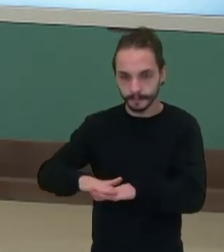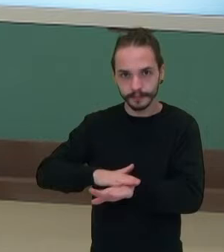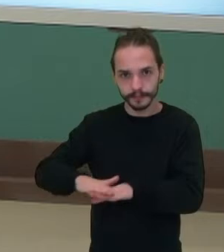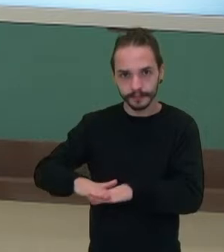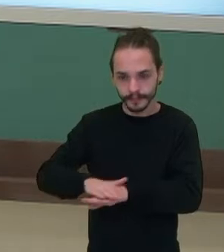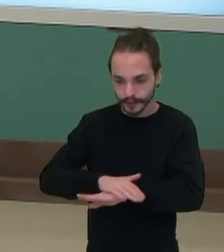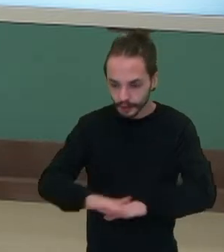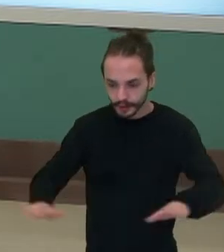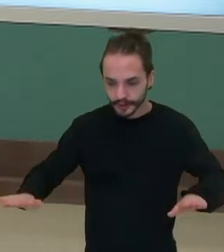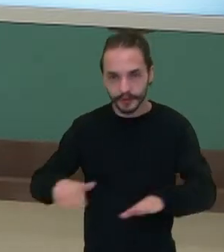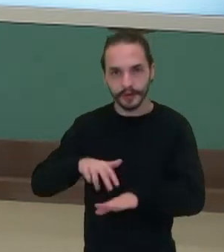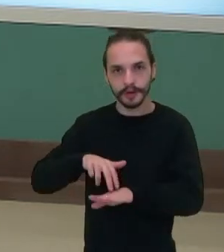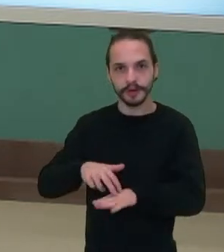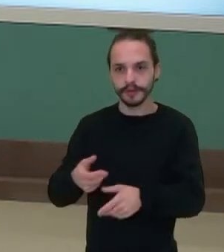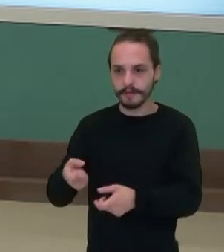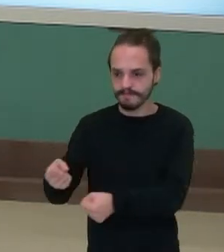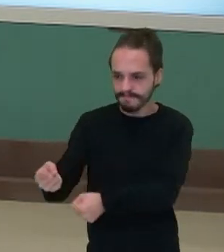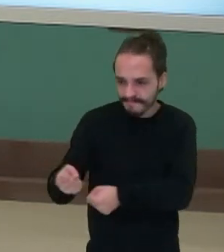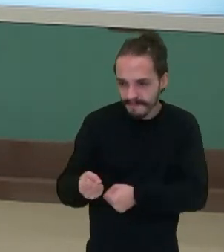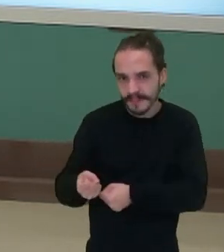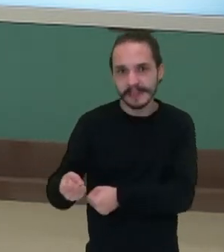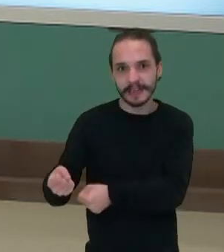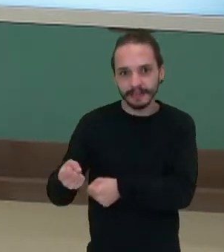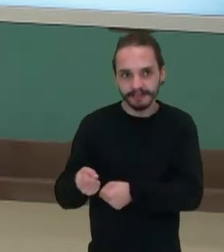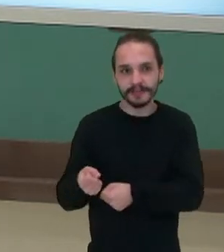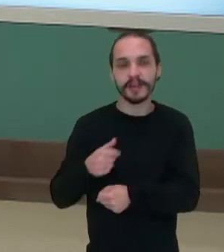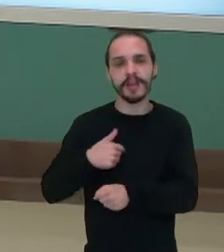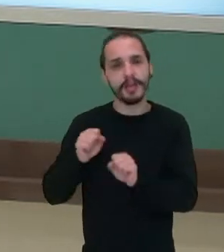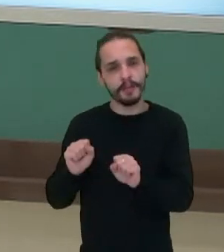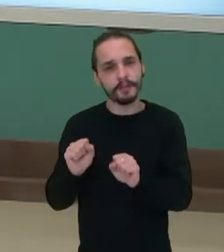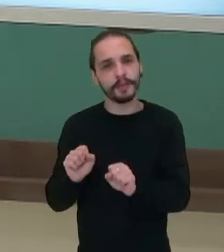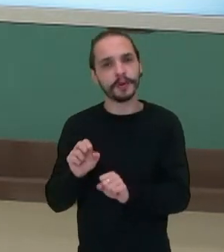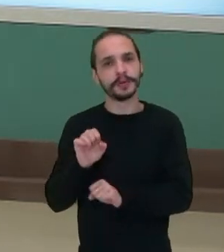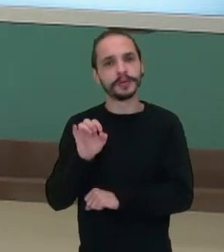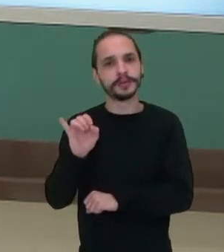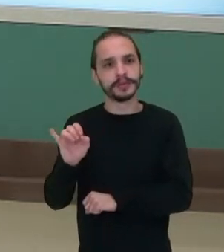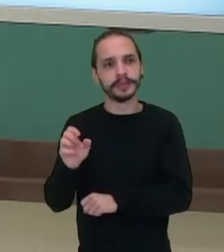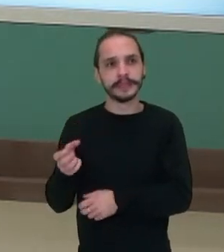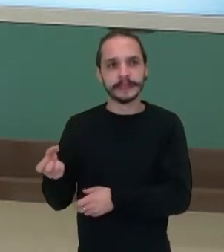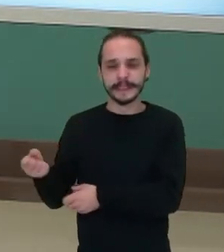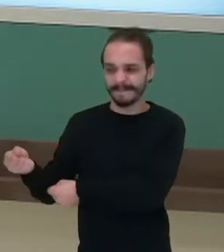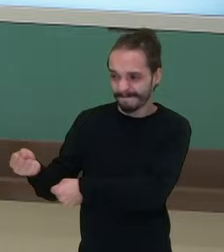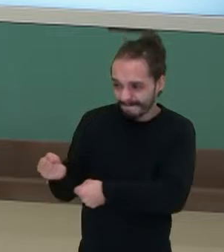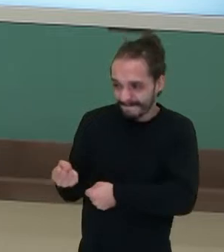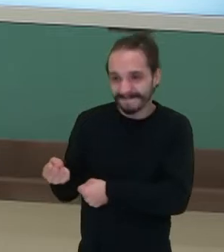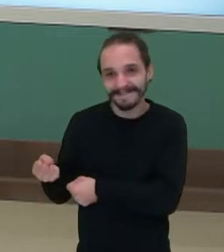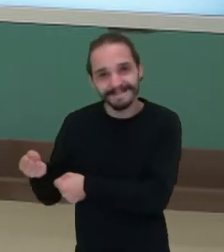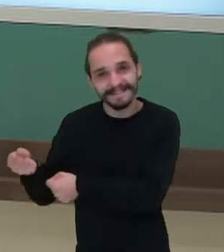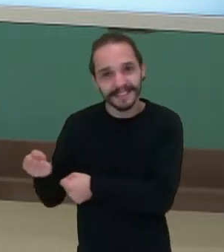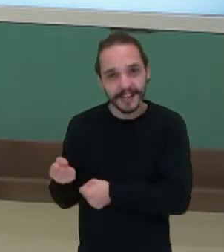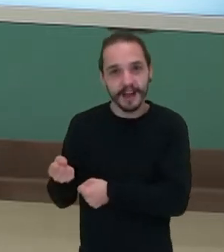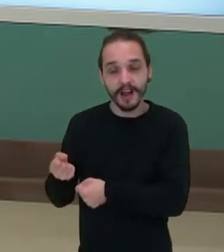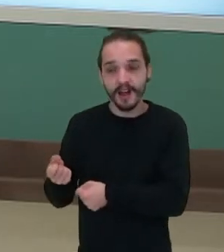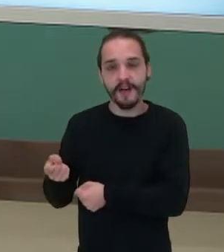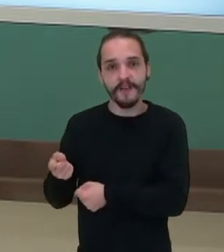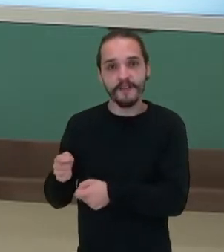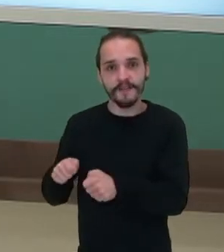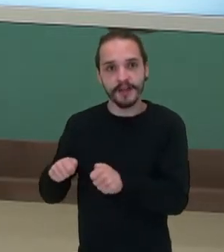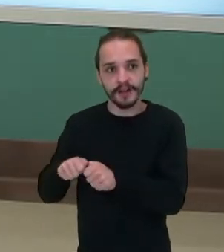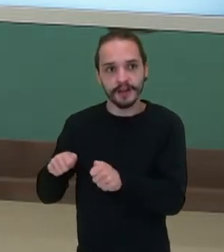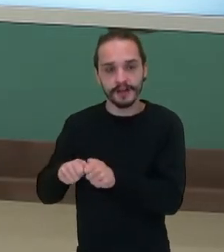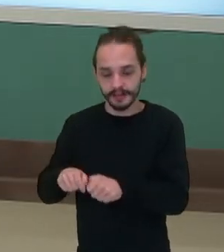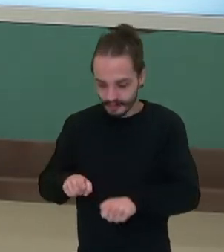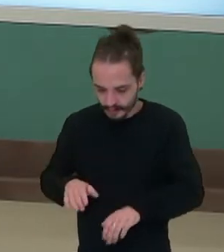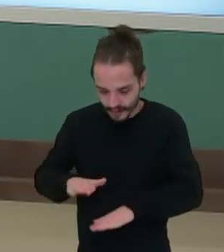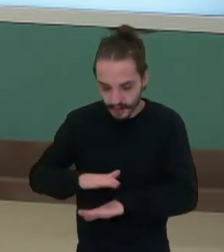hora de eu fazer o cabo de guerra, existe uma grande possibilidade, certo, de, na hora que eu fazer, certo? Como eu não